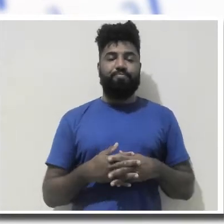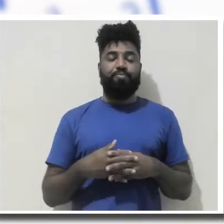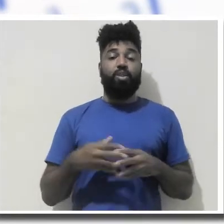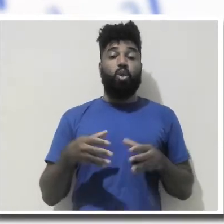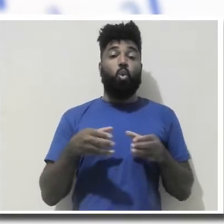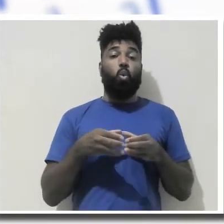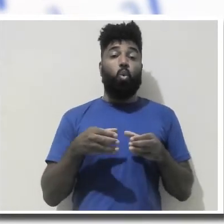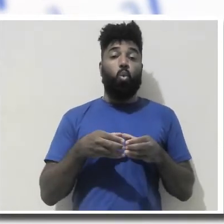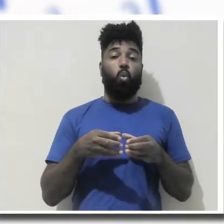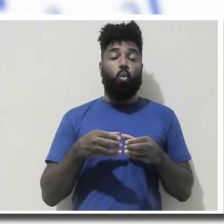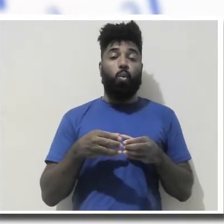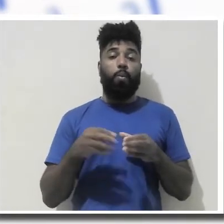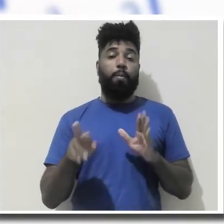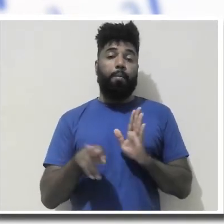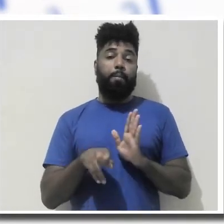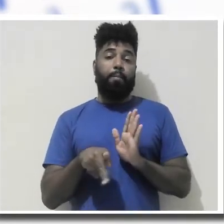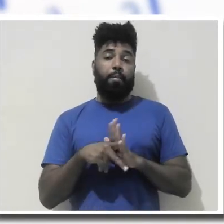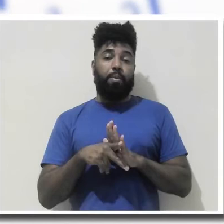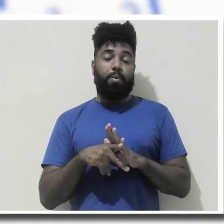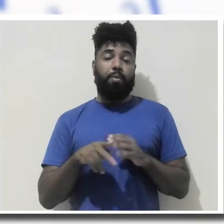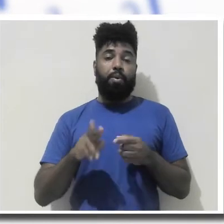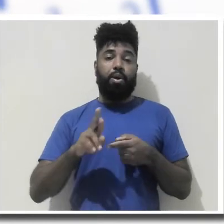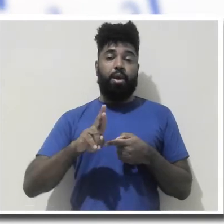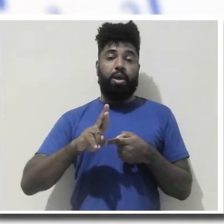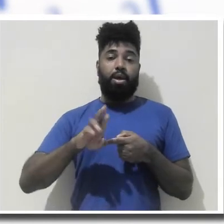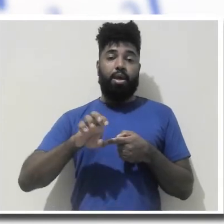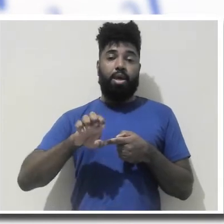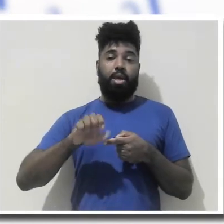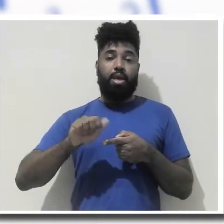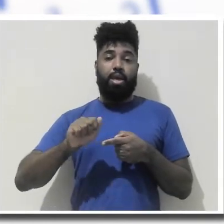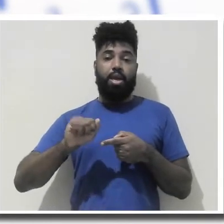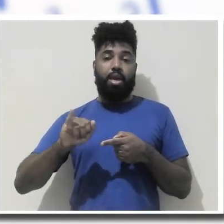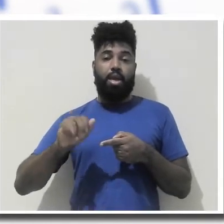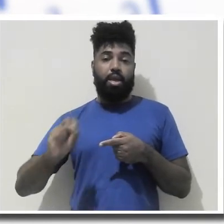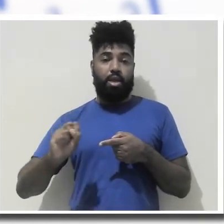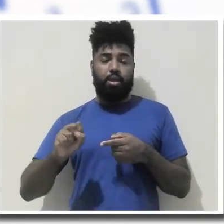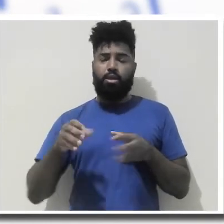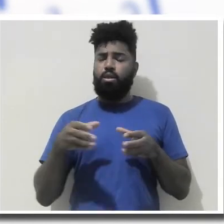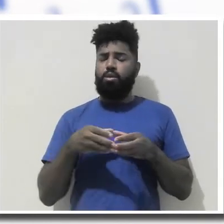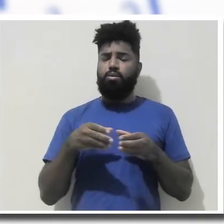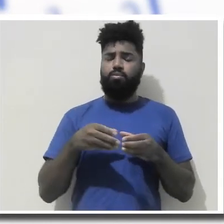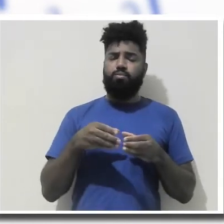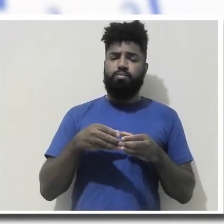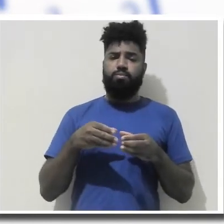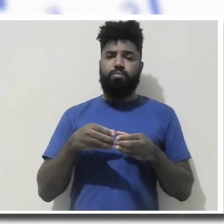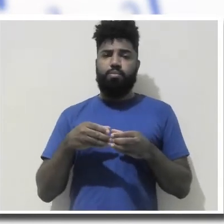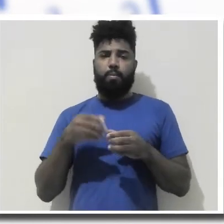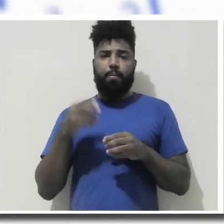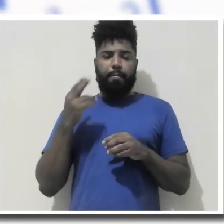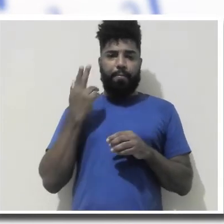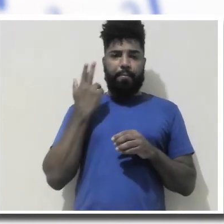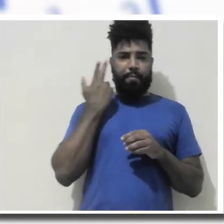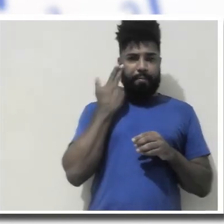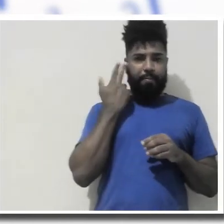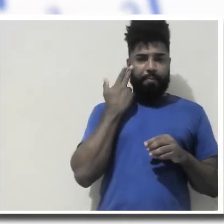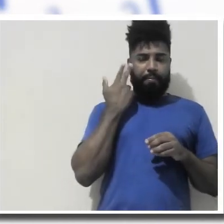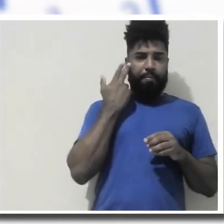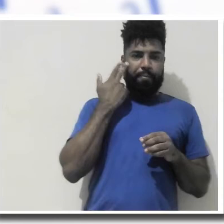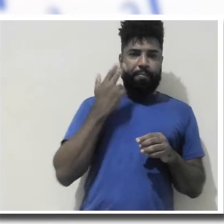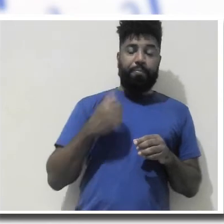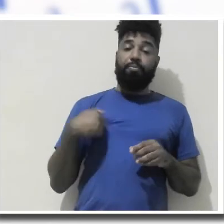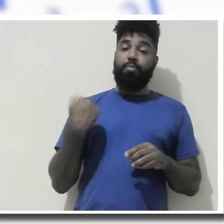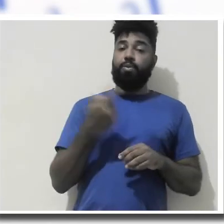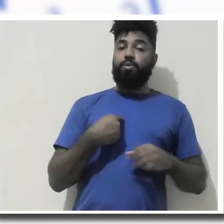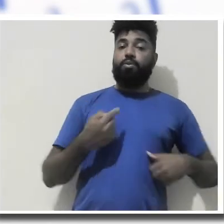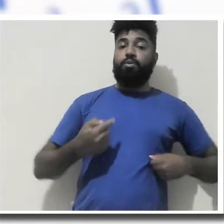O conjunto dos reais é o mais comum, né, que trataremos